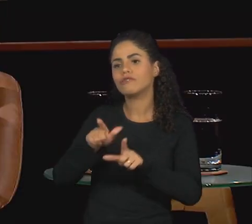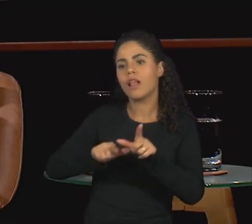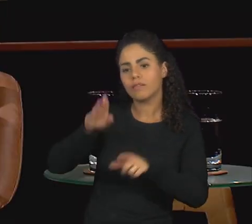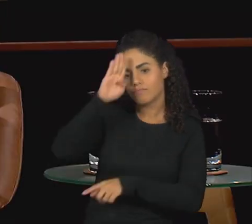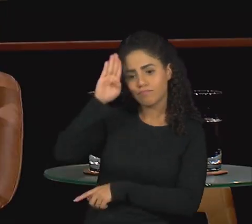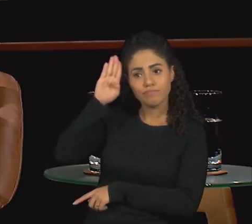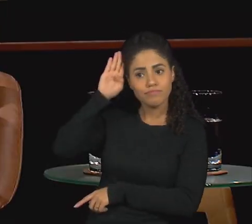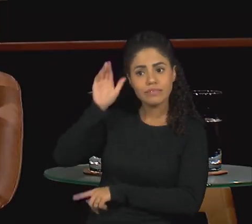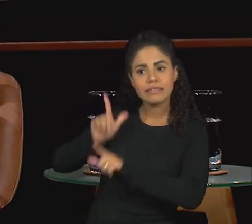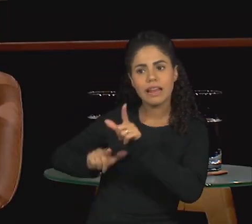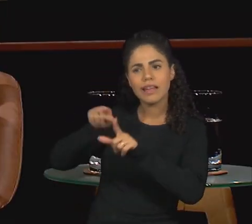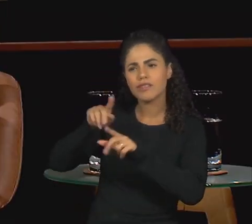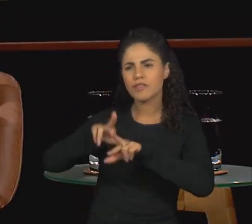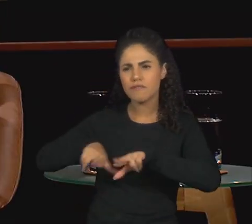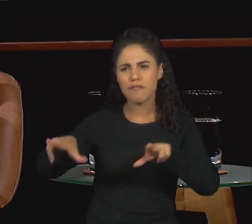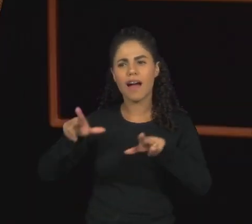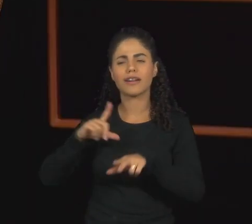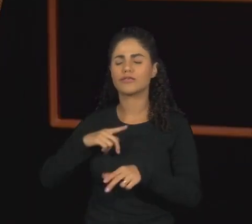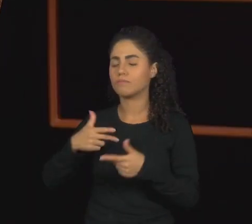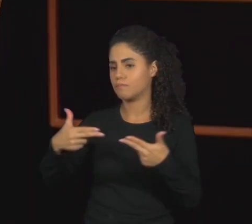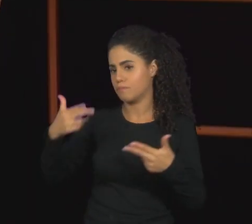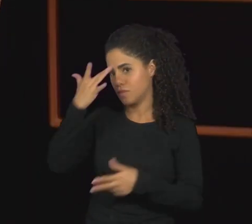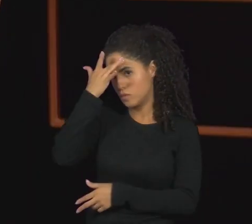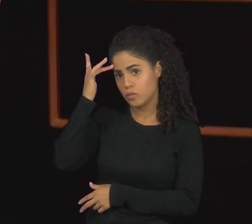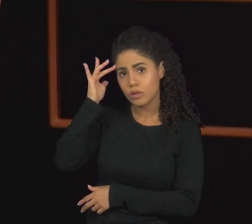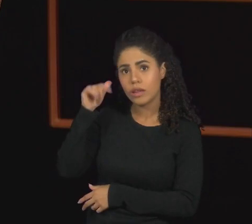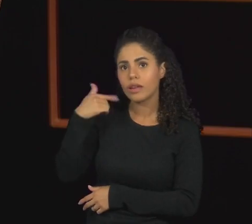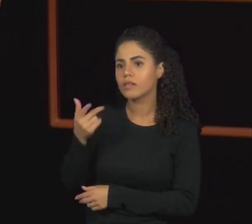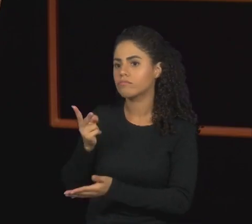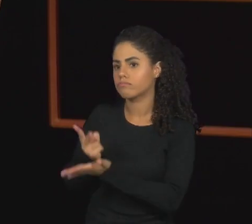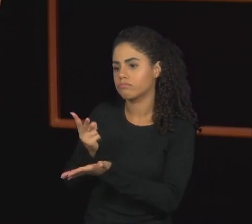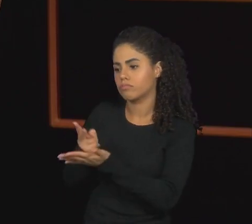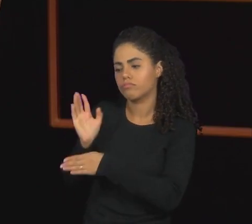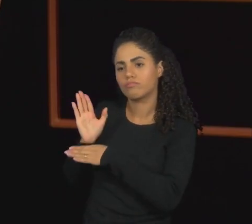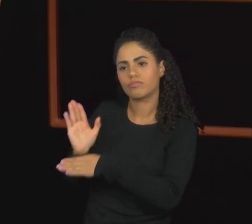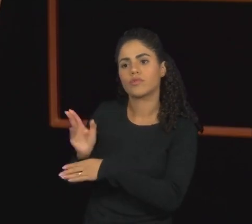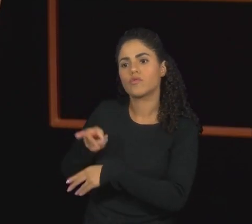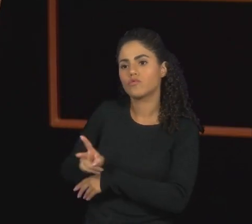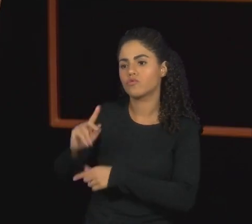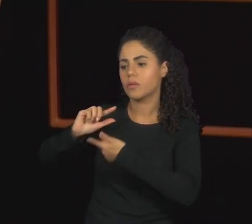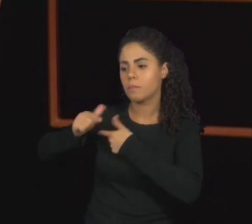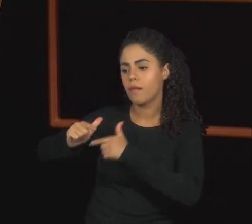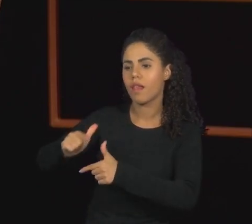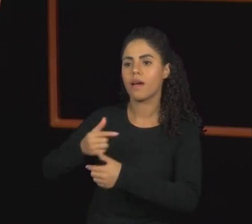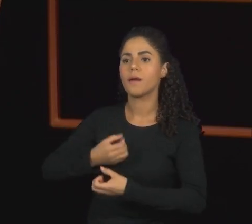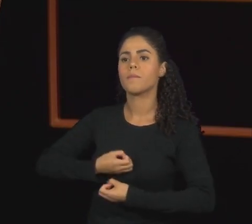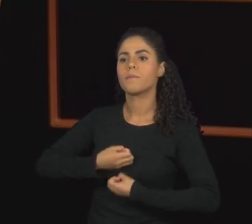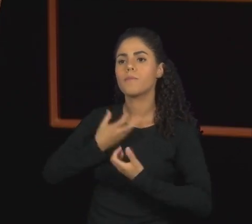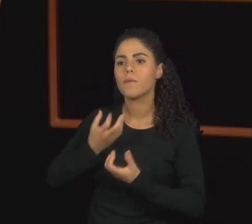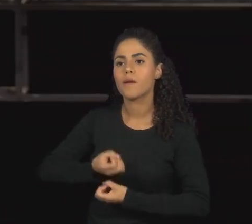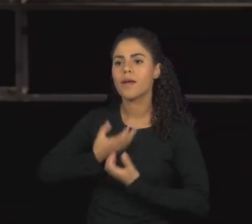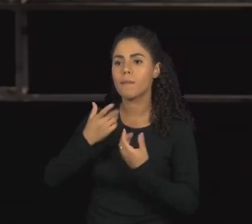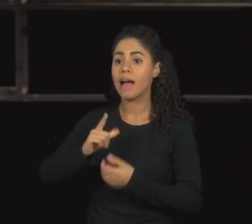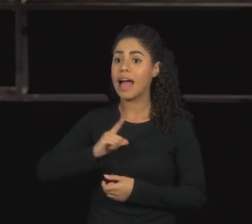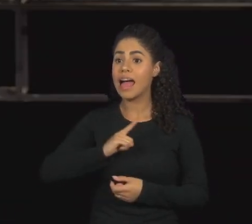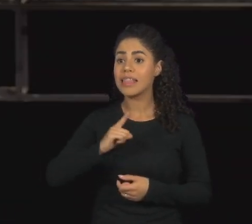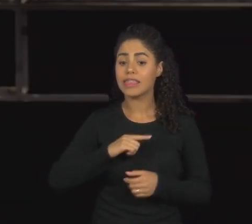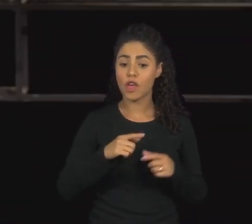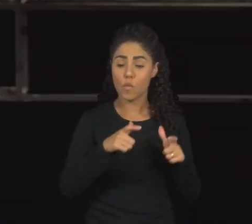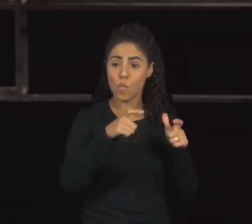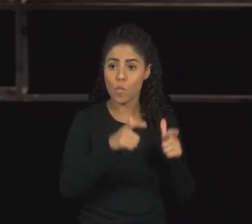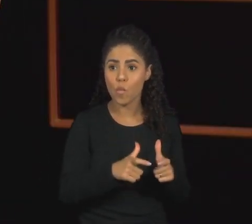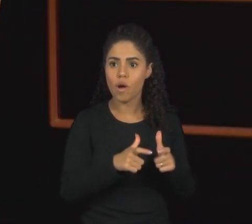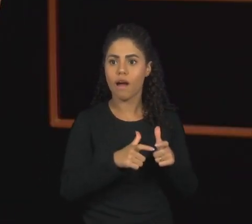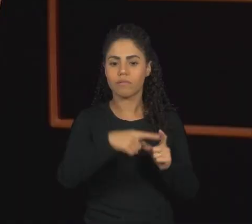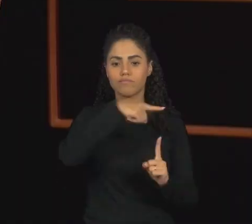fundaram, Castro Alves, Alves de Azevedo. Então, se preserva ali a tradição de ler poemas. Existe um túmulo de um professor que foi enterrado